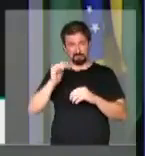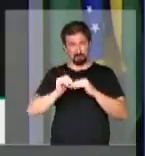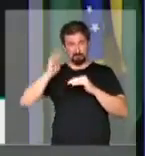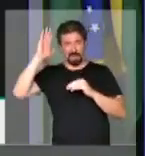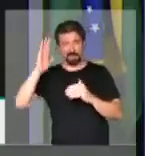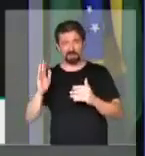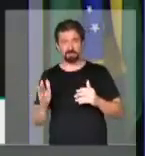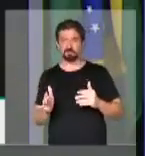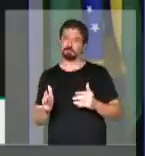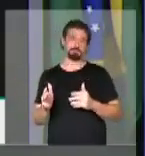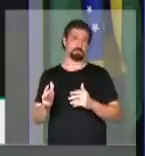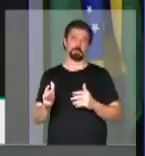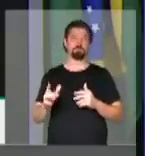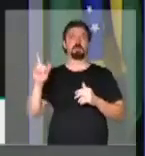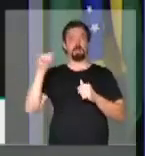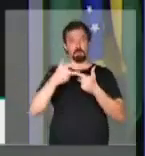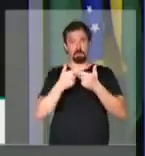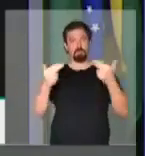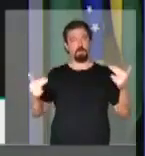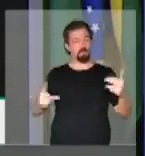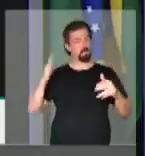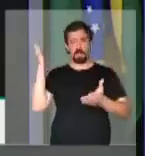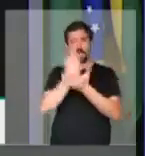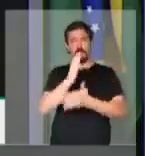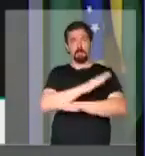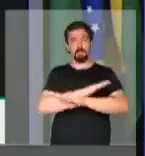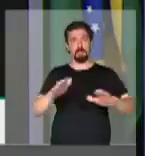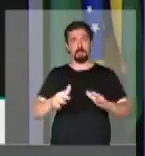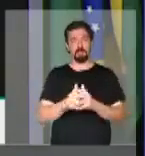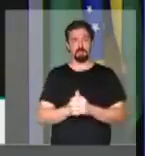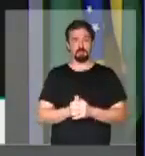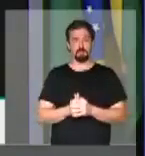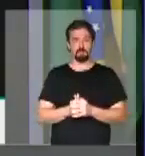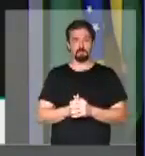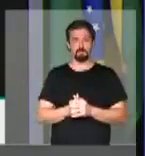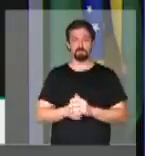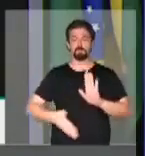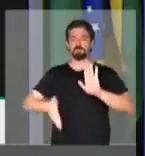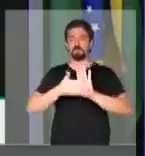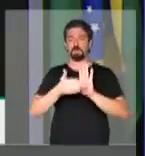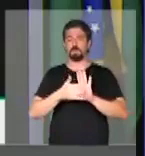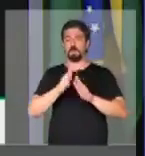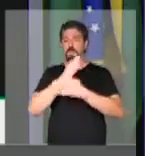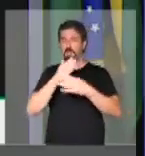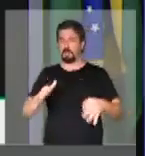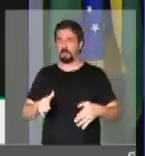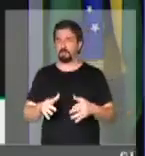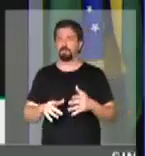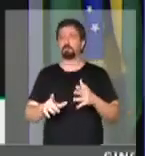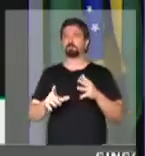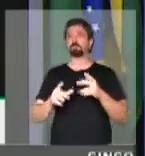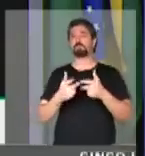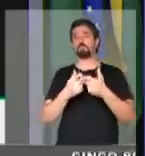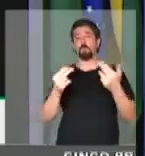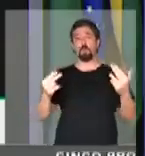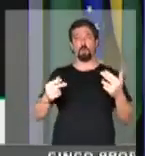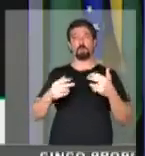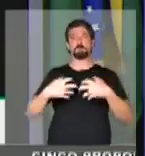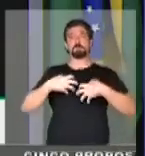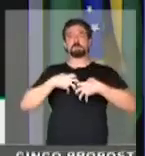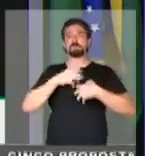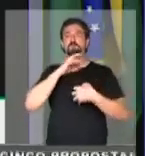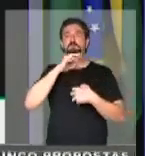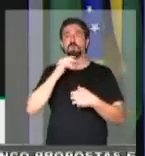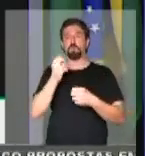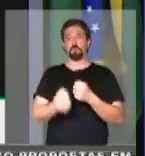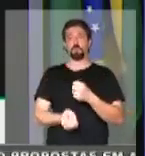Trata-se de um privilégio que precisamos acabar. A proposta acaba com 2 aspectos da legislação que causam inegável